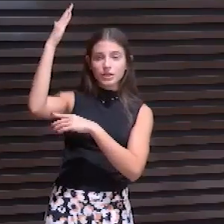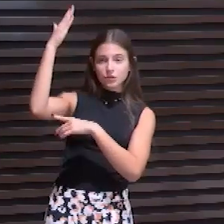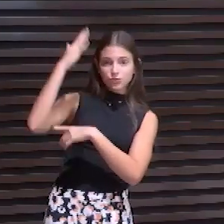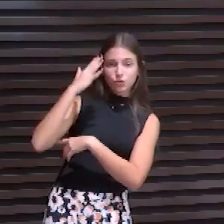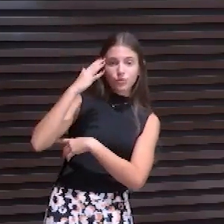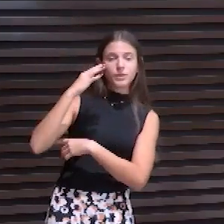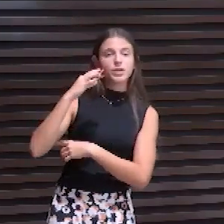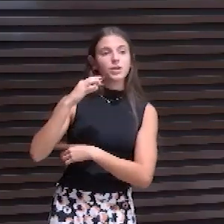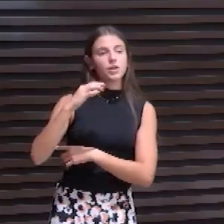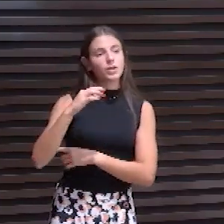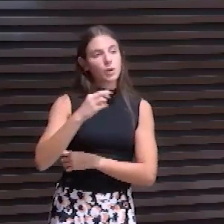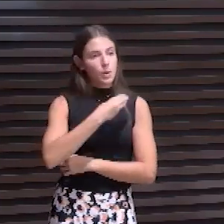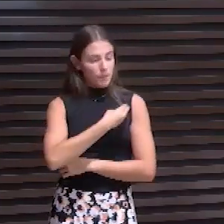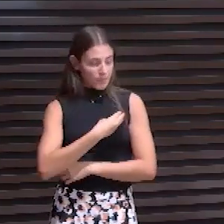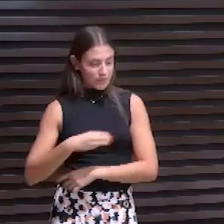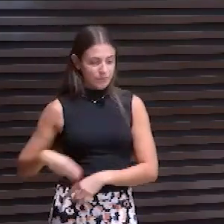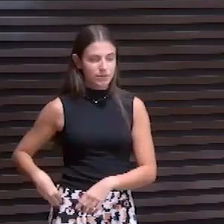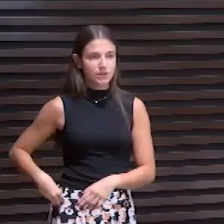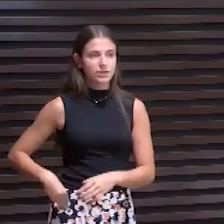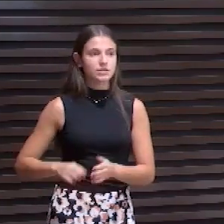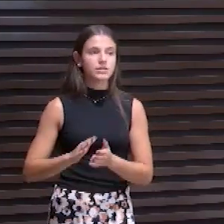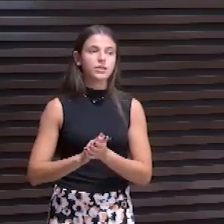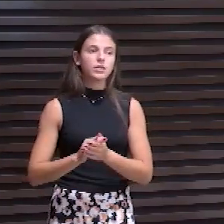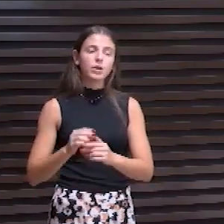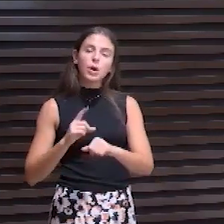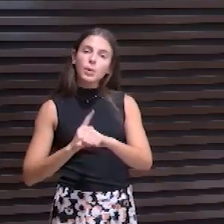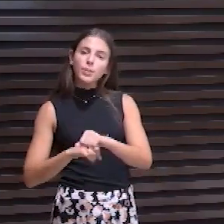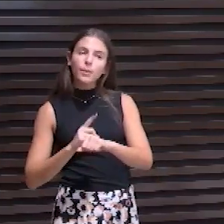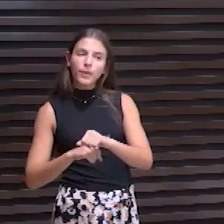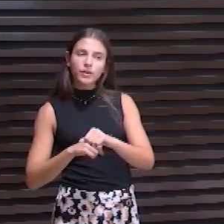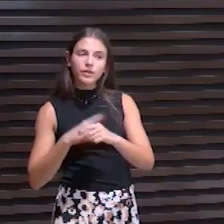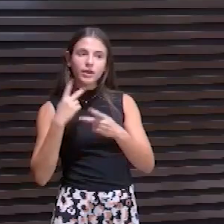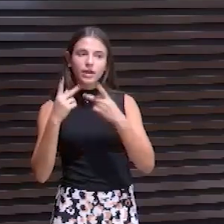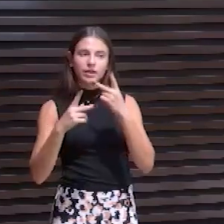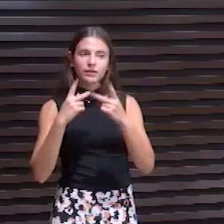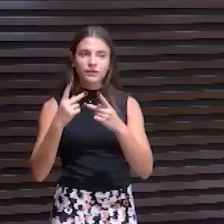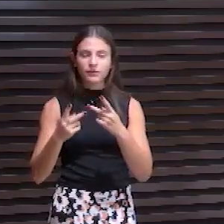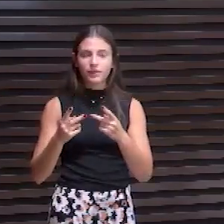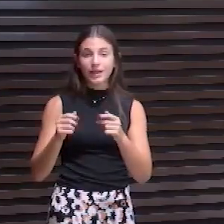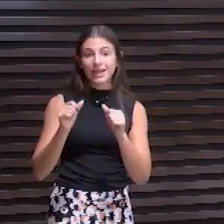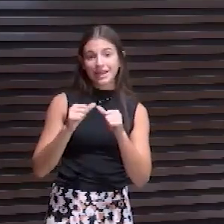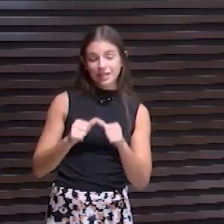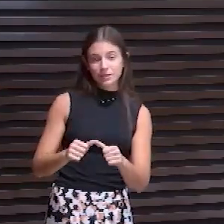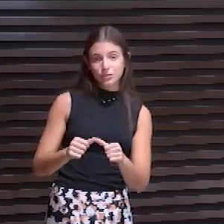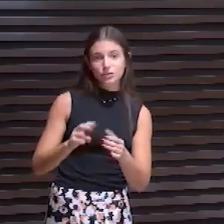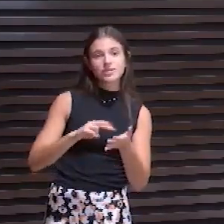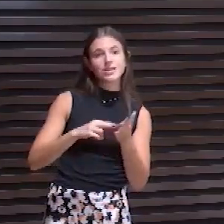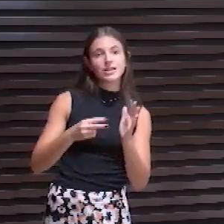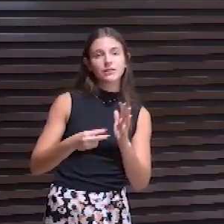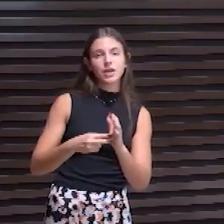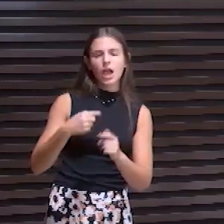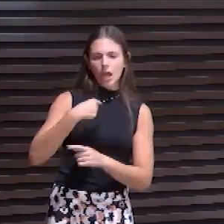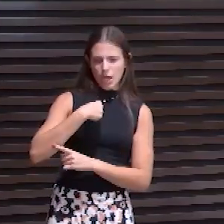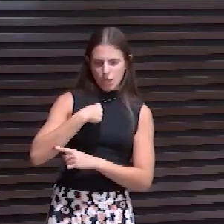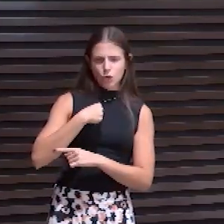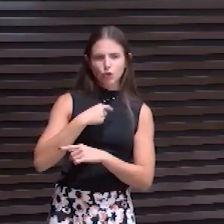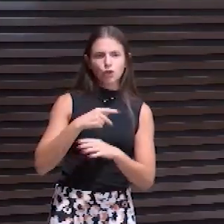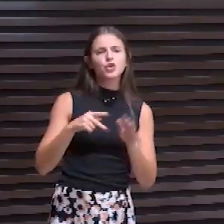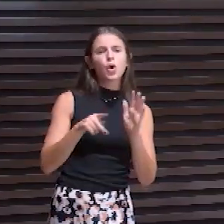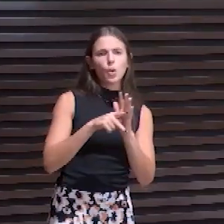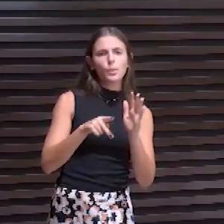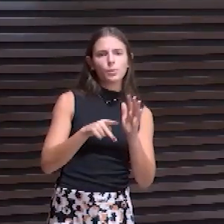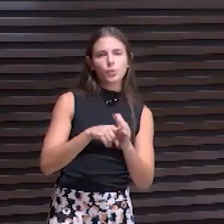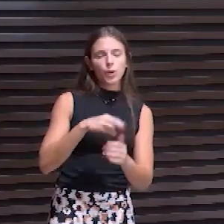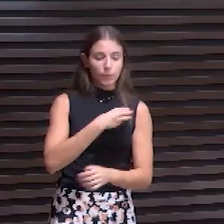os oprimidos e os pobres. E quando ele diz hoje se cumpriu a escritura, ele está dizendo eu sou o Messias, e a escritura está se cumprindo aqui e